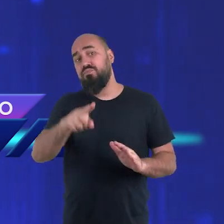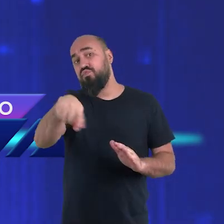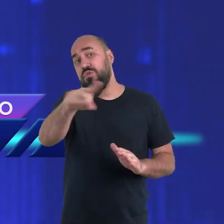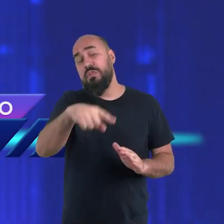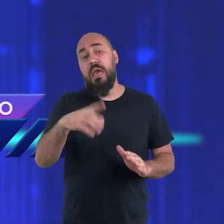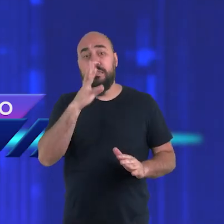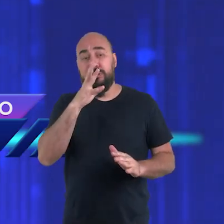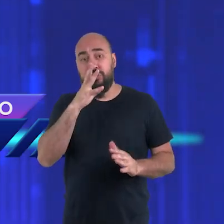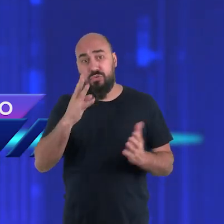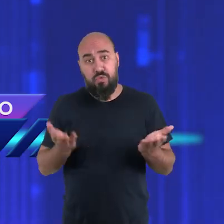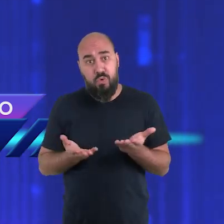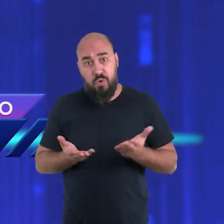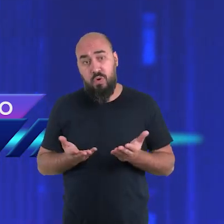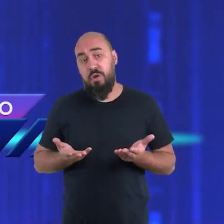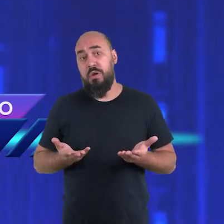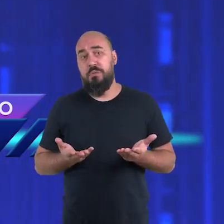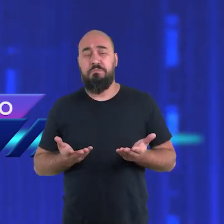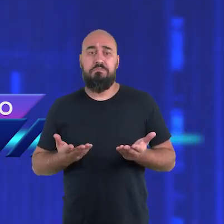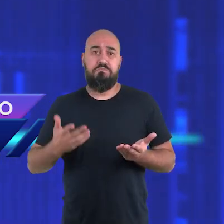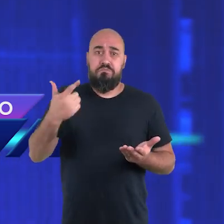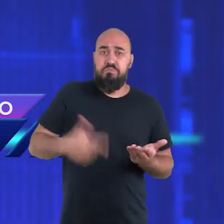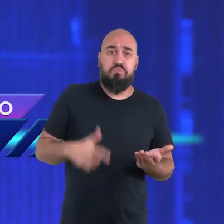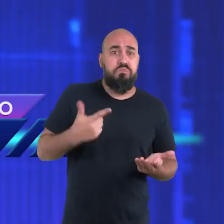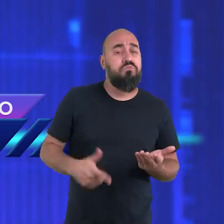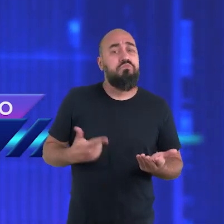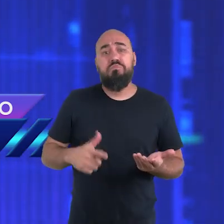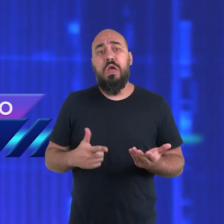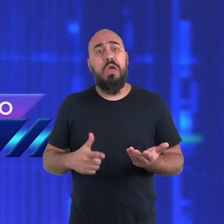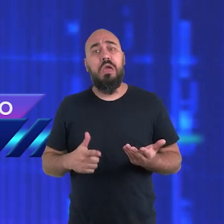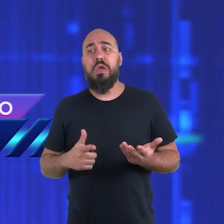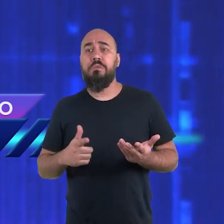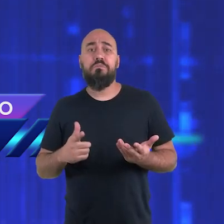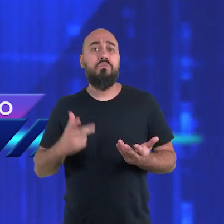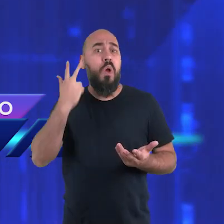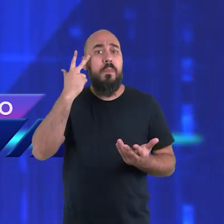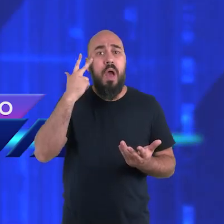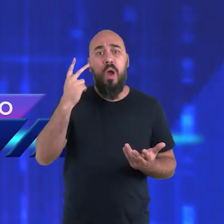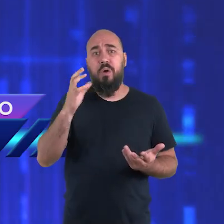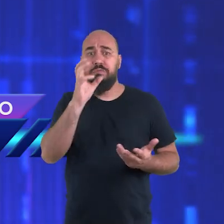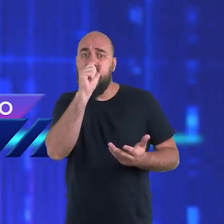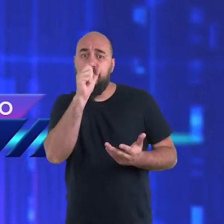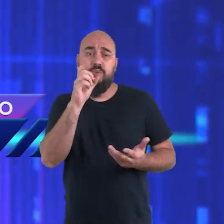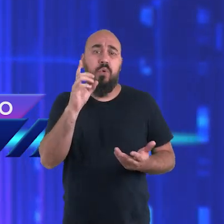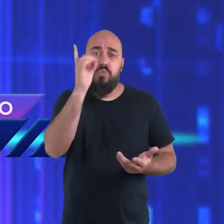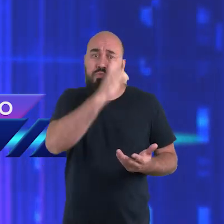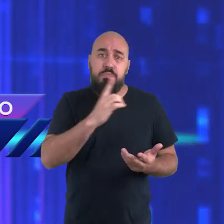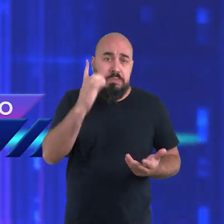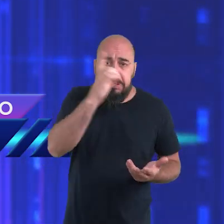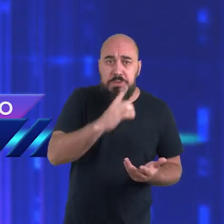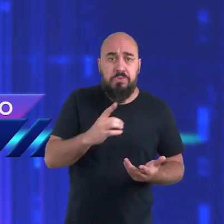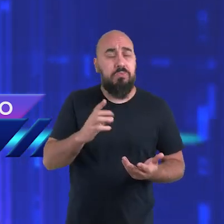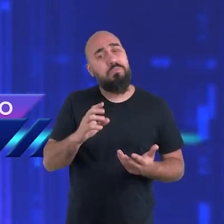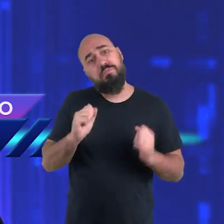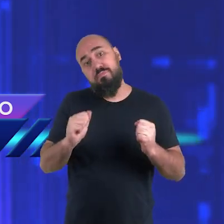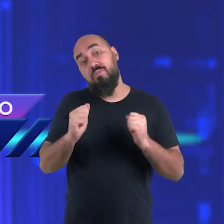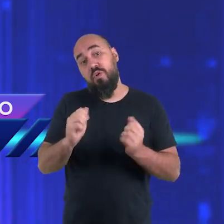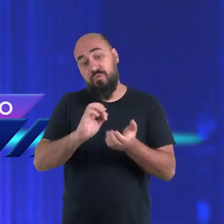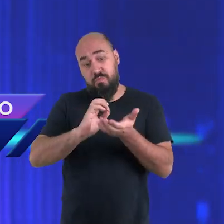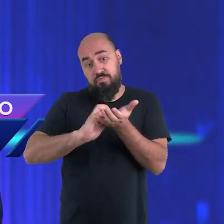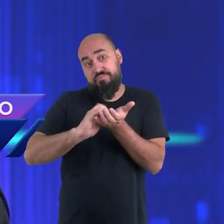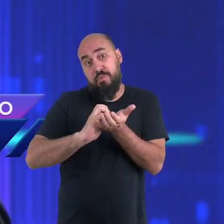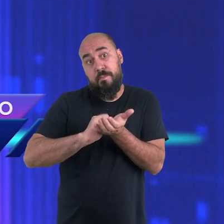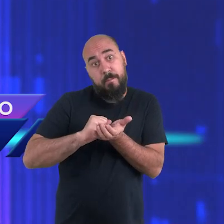está me assistindo agora, no horário, não está em dias comerciais, nem horário comercial, como é que você faz? Manda uma mensagem para nós